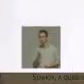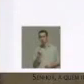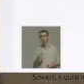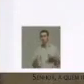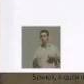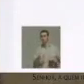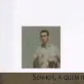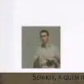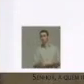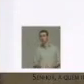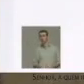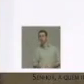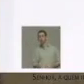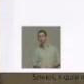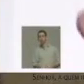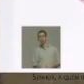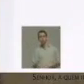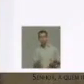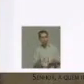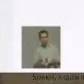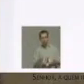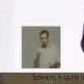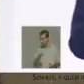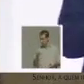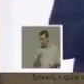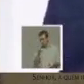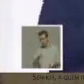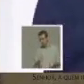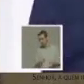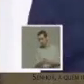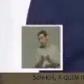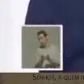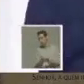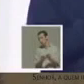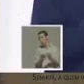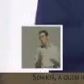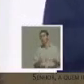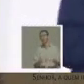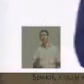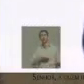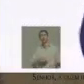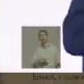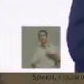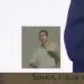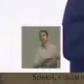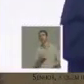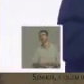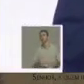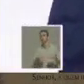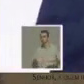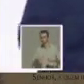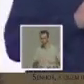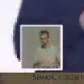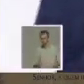Ele tinha tudo. Tinha uma casa boa, fazenda boa, com certeza estudava,